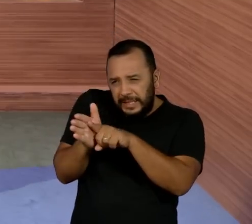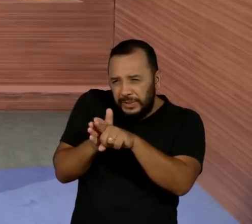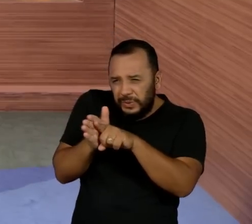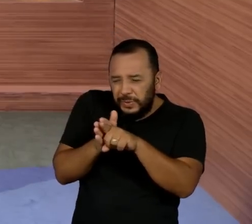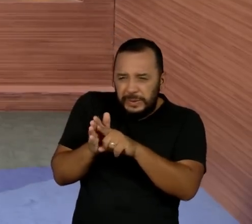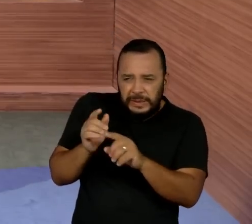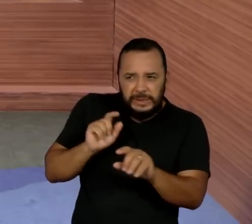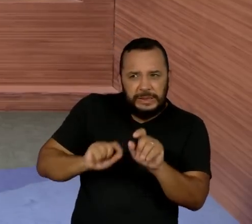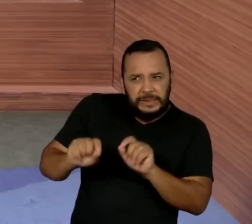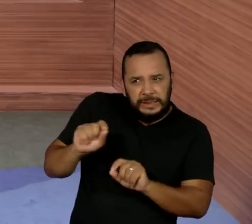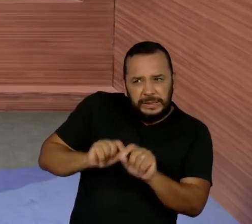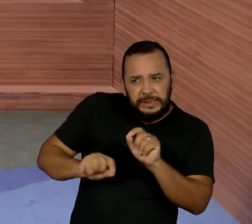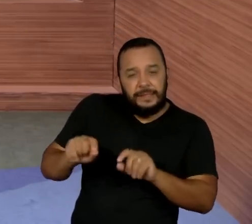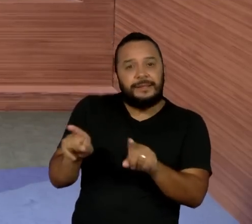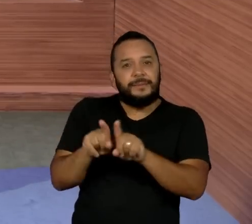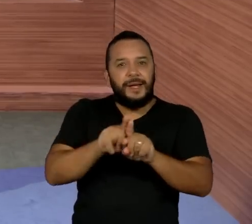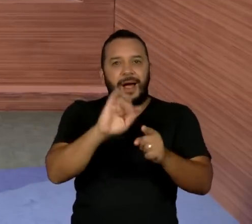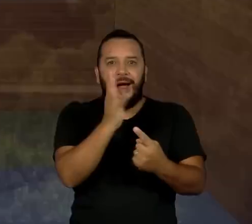inspiram artistas.